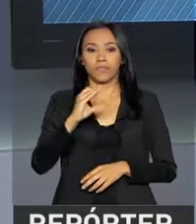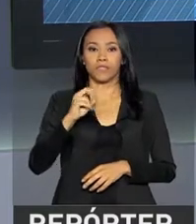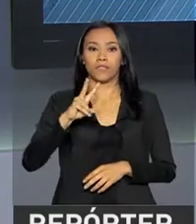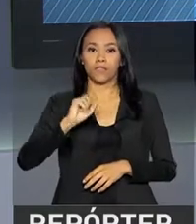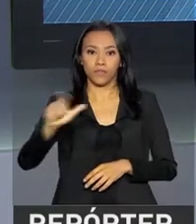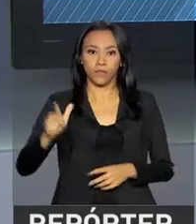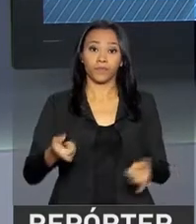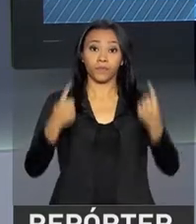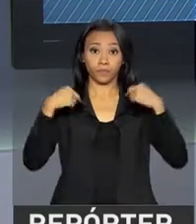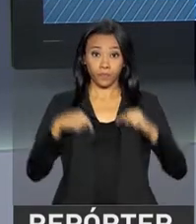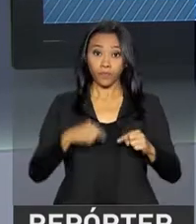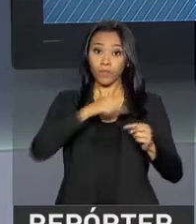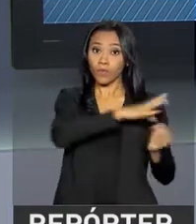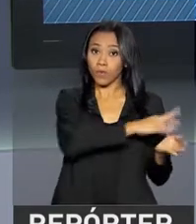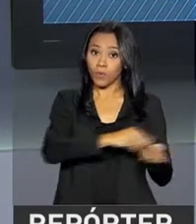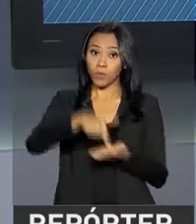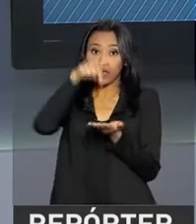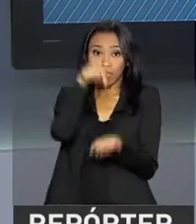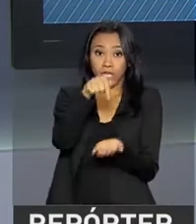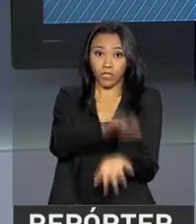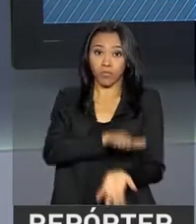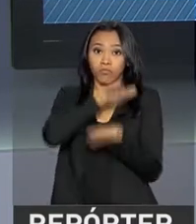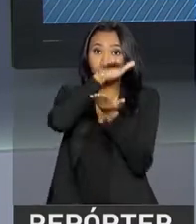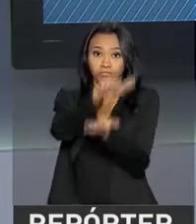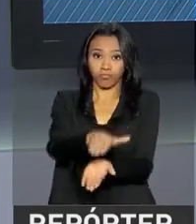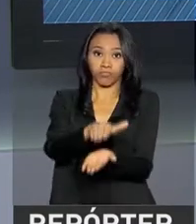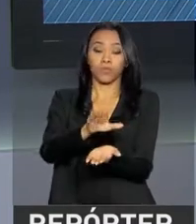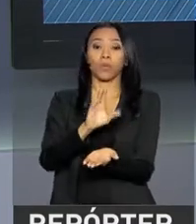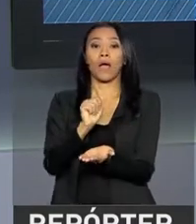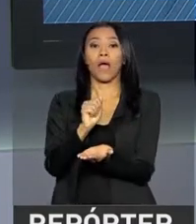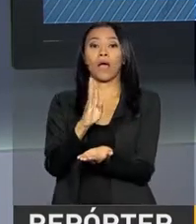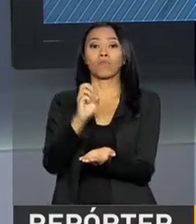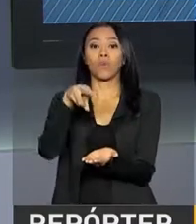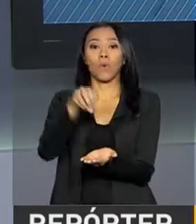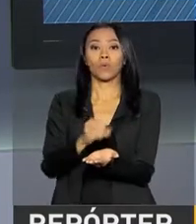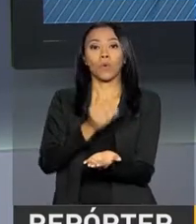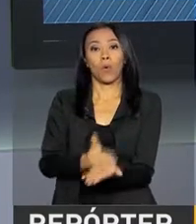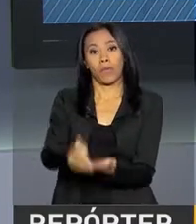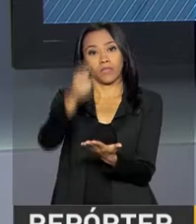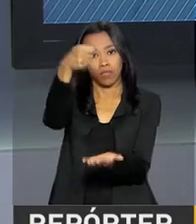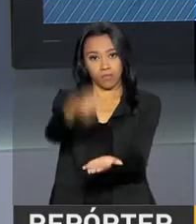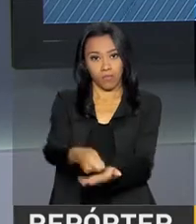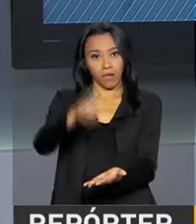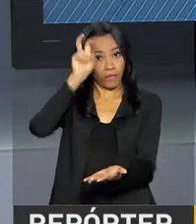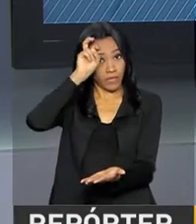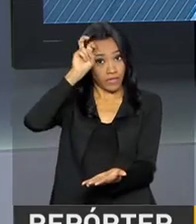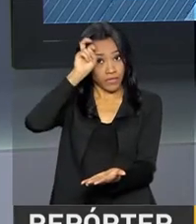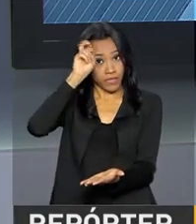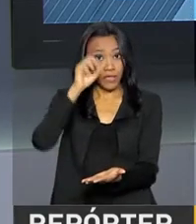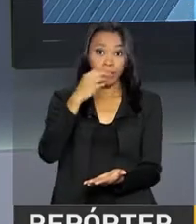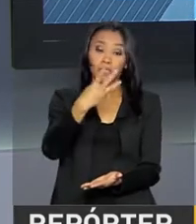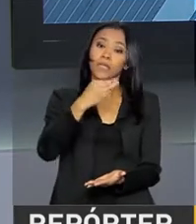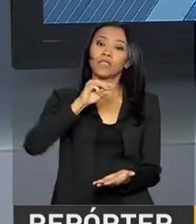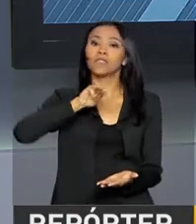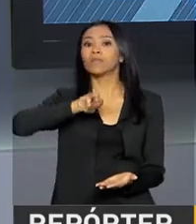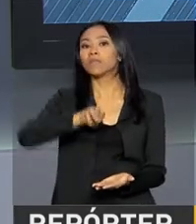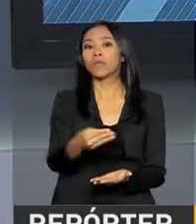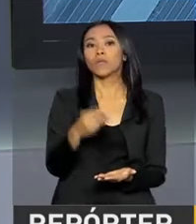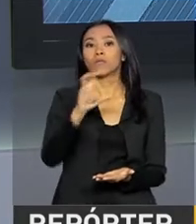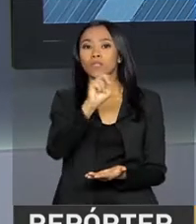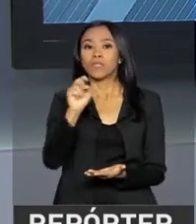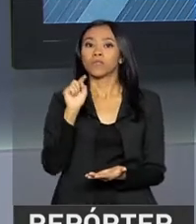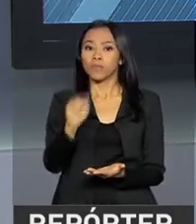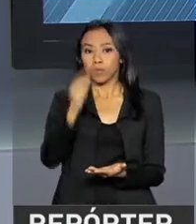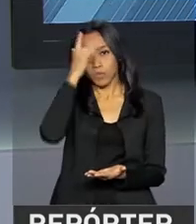salarial 2016 começa a ser pago nesta quinta feira cerca de três milhões e meio de trabalhadores serão beneficiados que